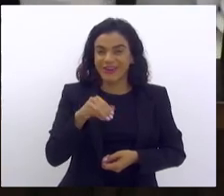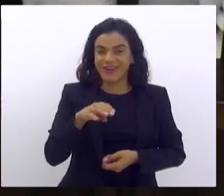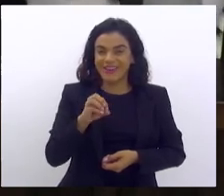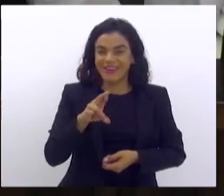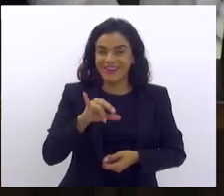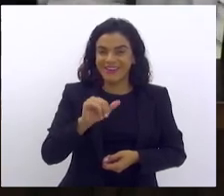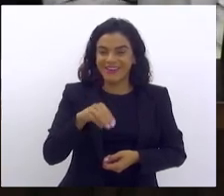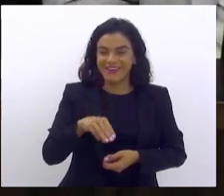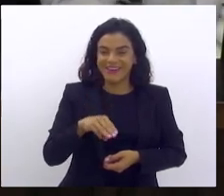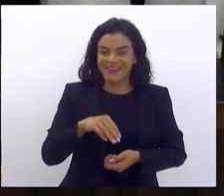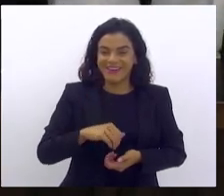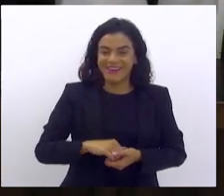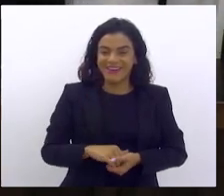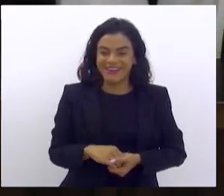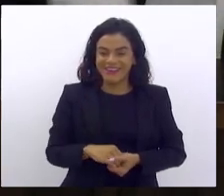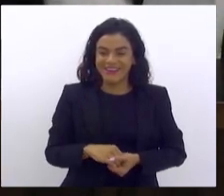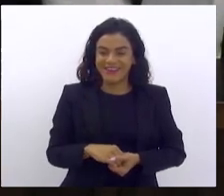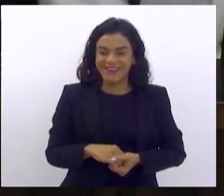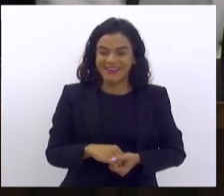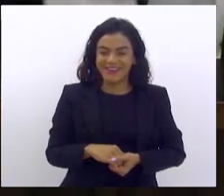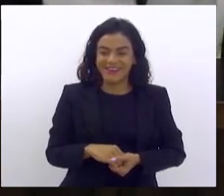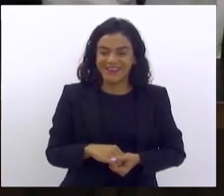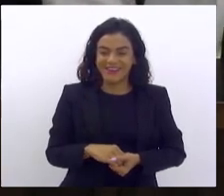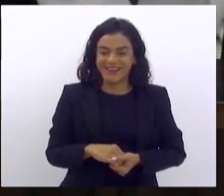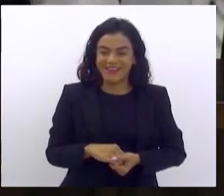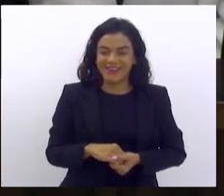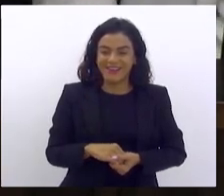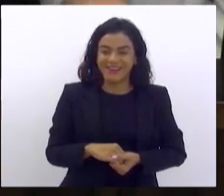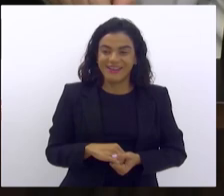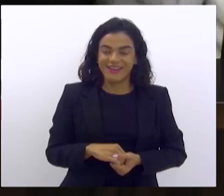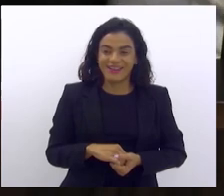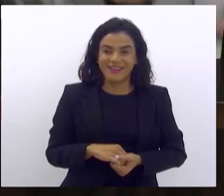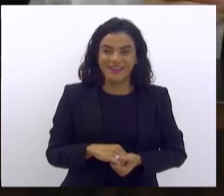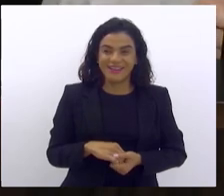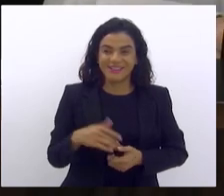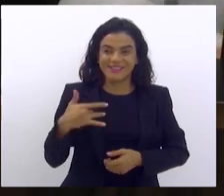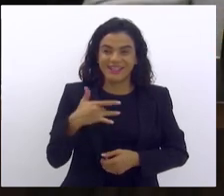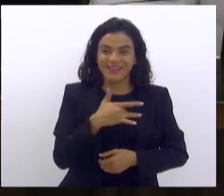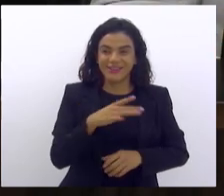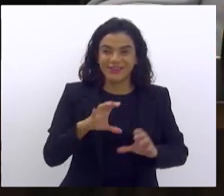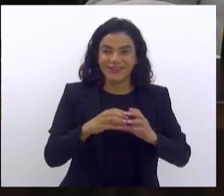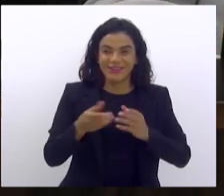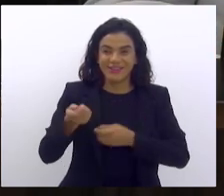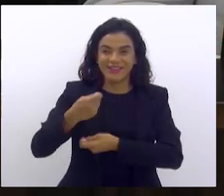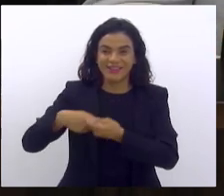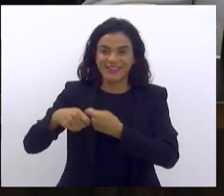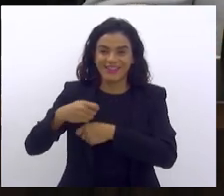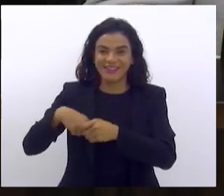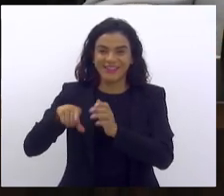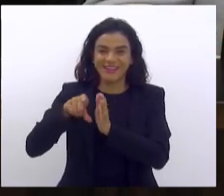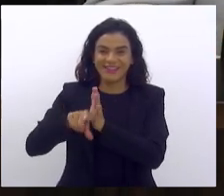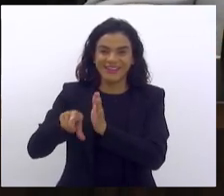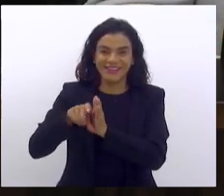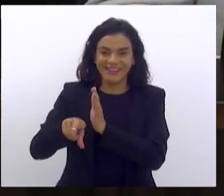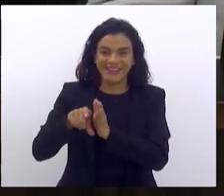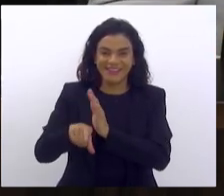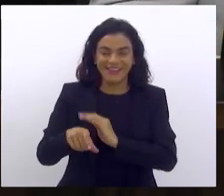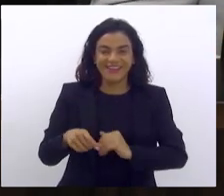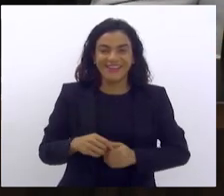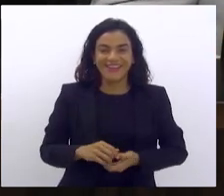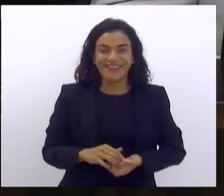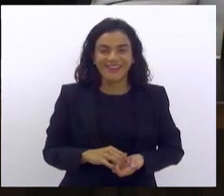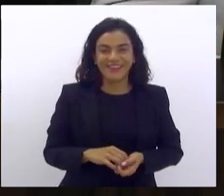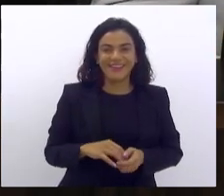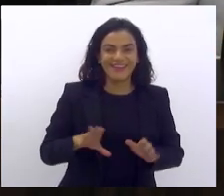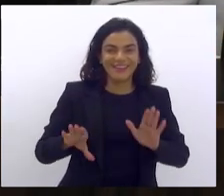Gozulino, pendendo de parecer da Comissão de Constituição e Justiça e de Saúde, de Orçamento, Finanças e Fiscalização Financeira,